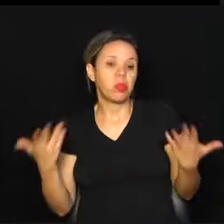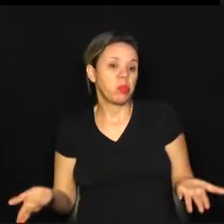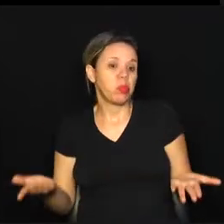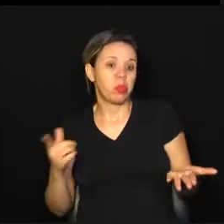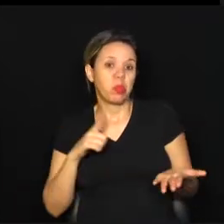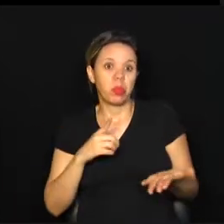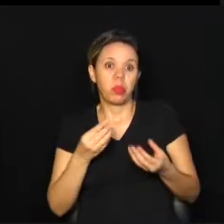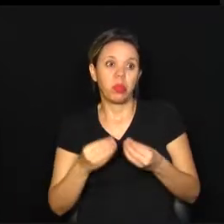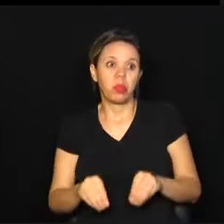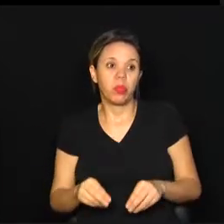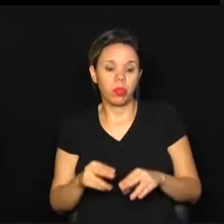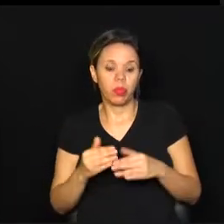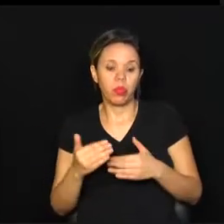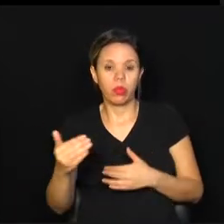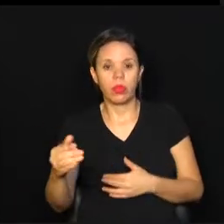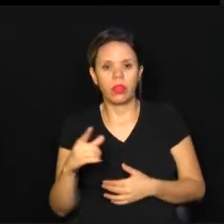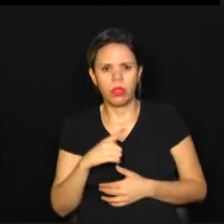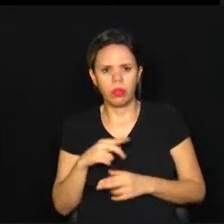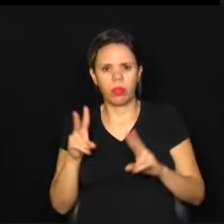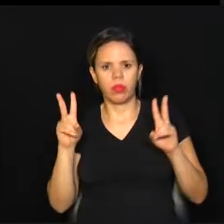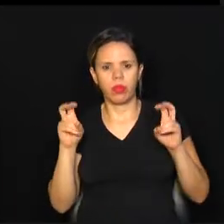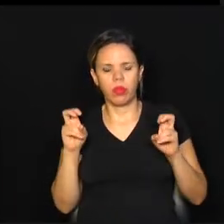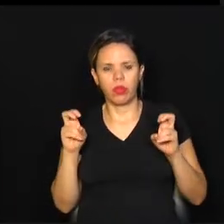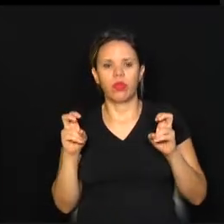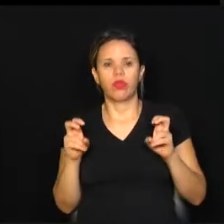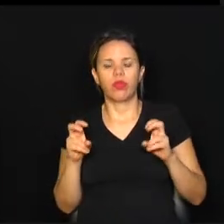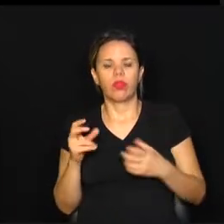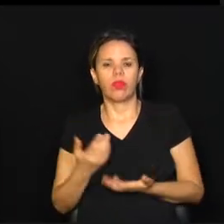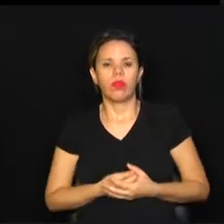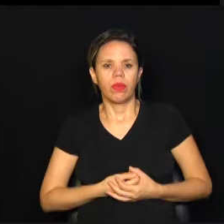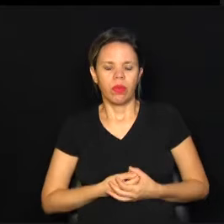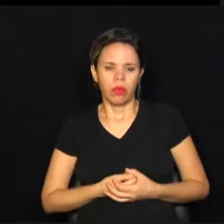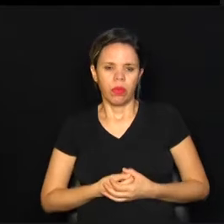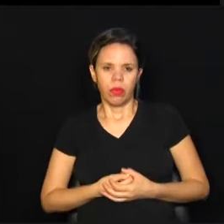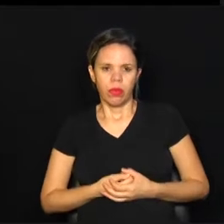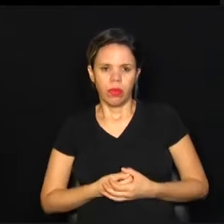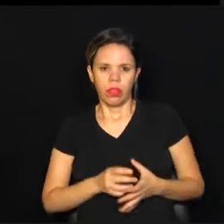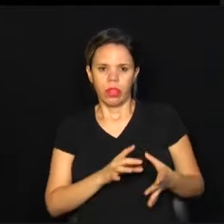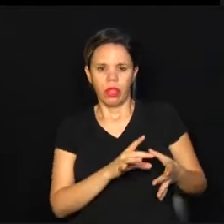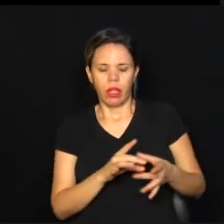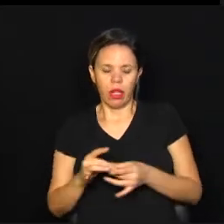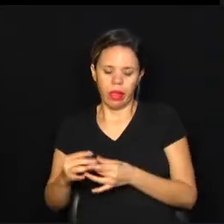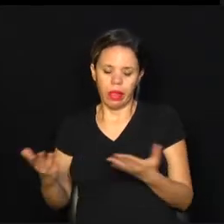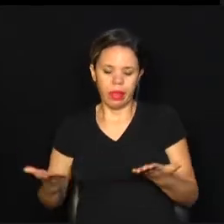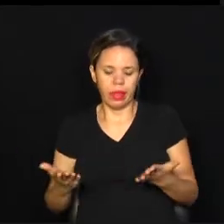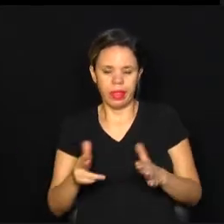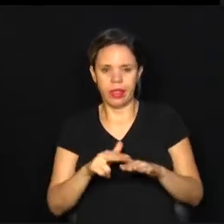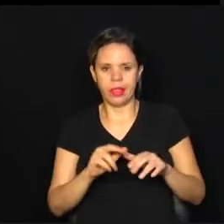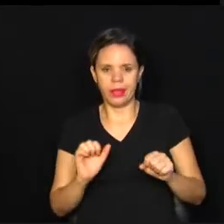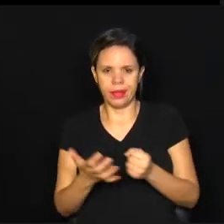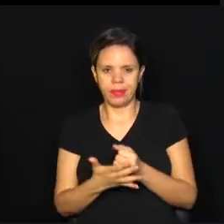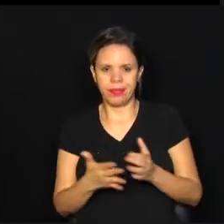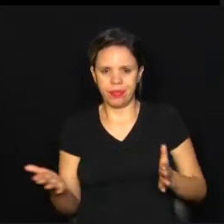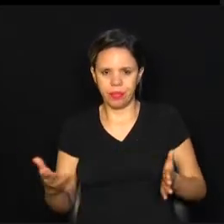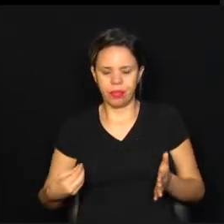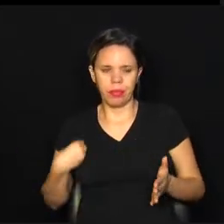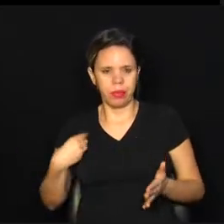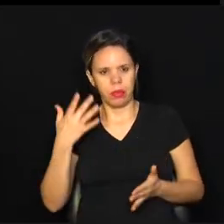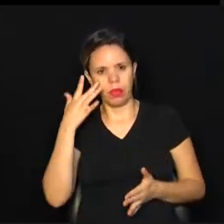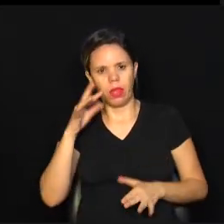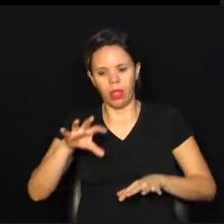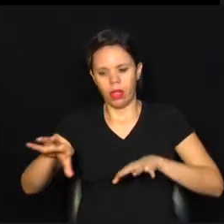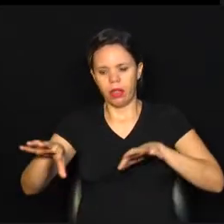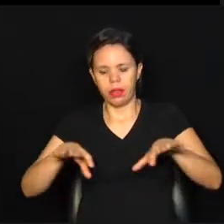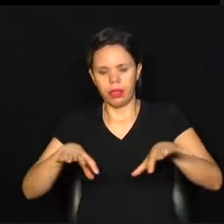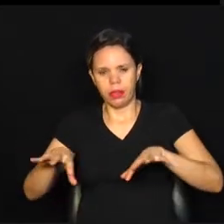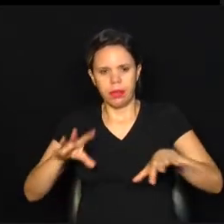teremos em termos de redesenho desse urbano, do contexto de pandemia da Covid que a gente está vivendo. Estamos ainda